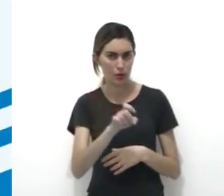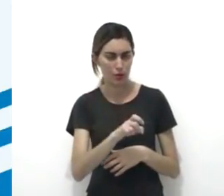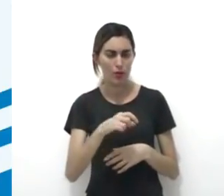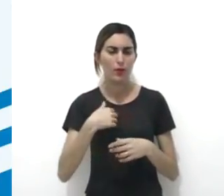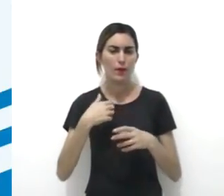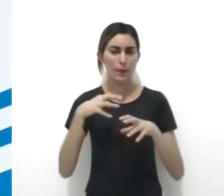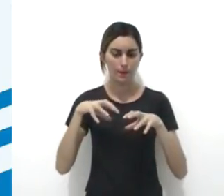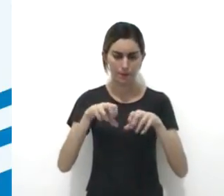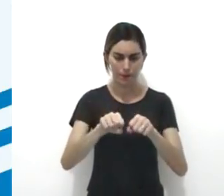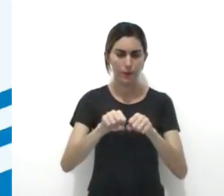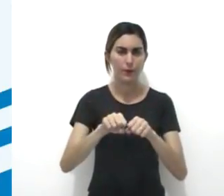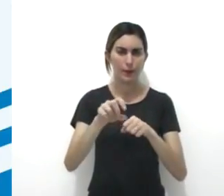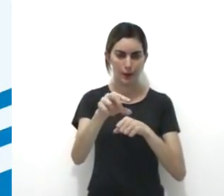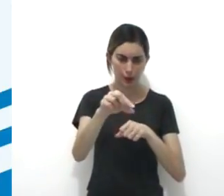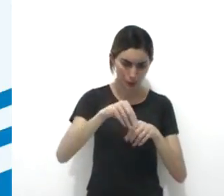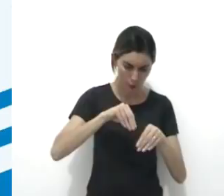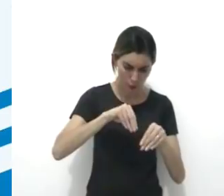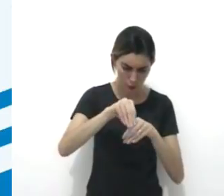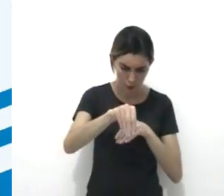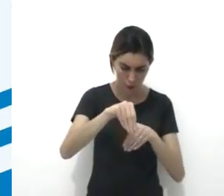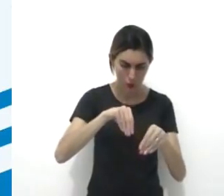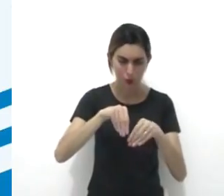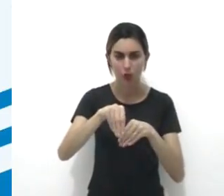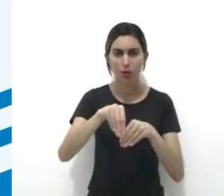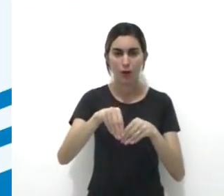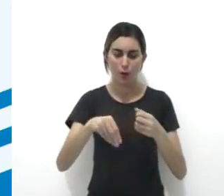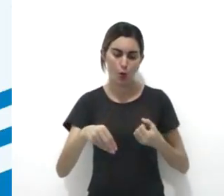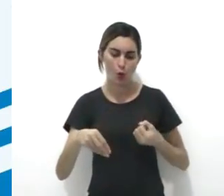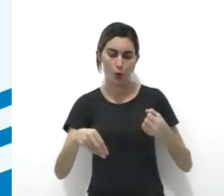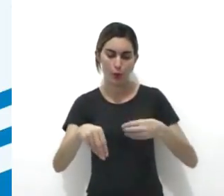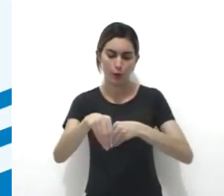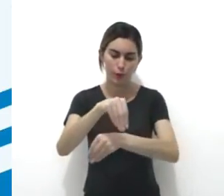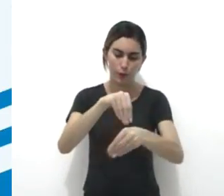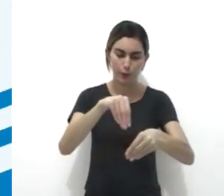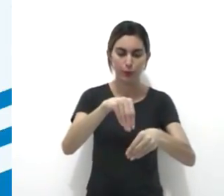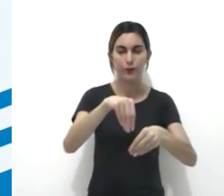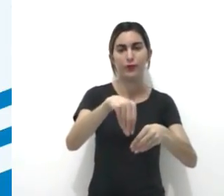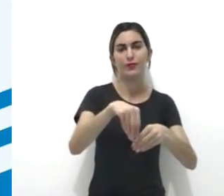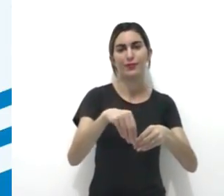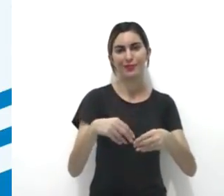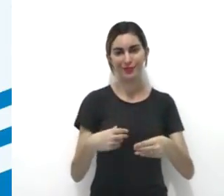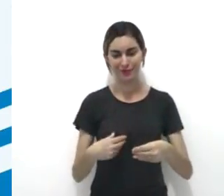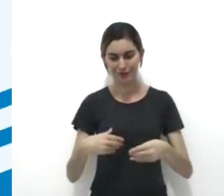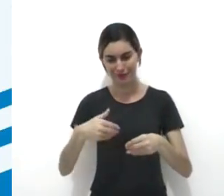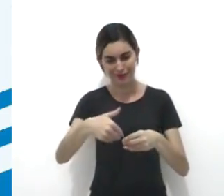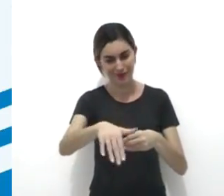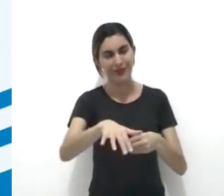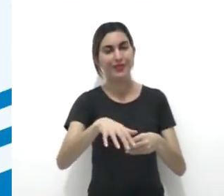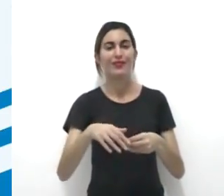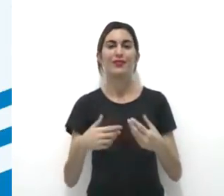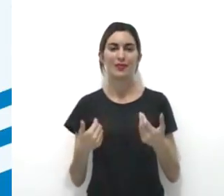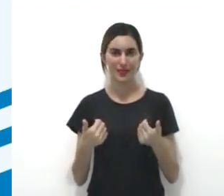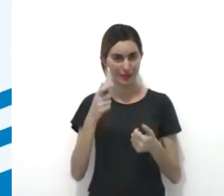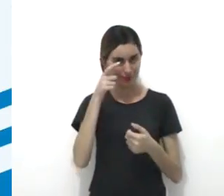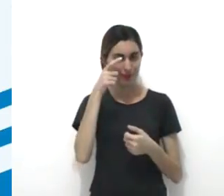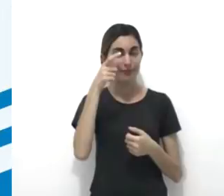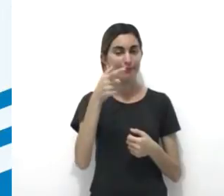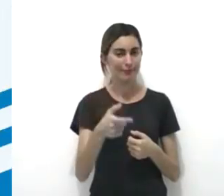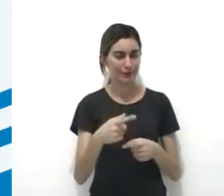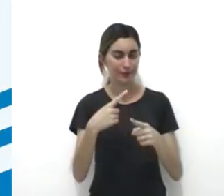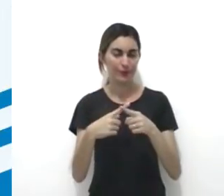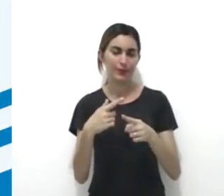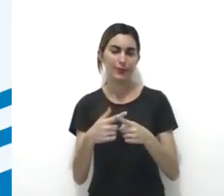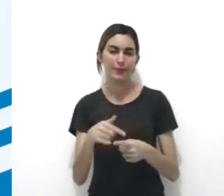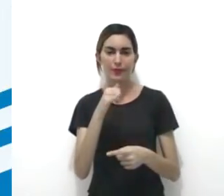quando vai se capturar uma peça, ela vai ocupar o lugar que a peça estava. Isso é bem